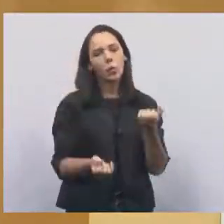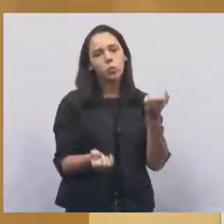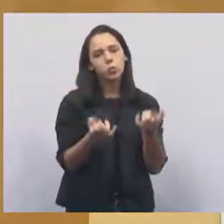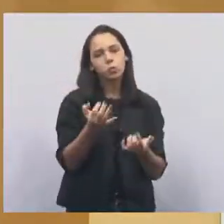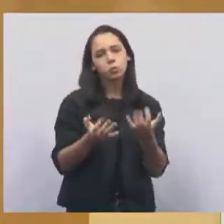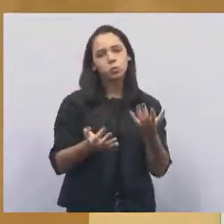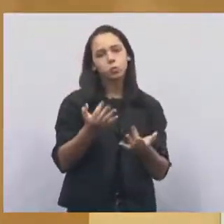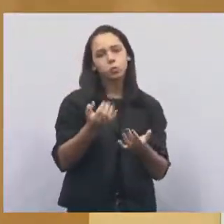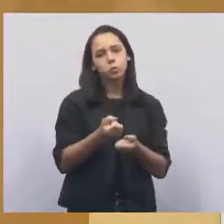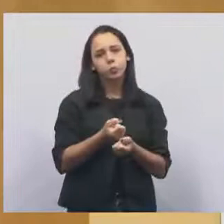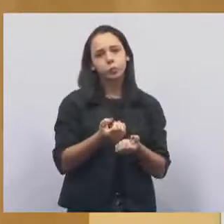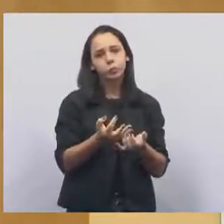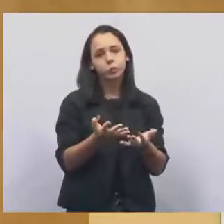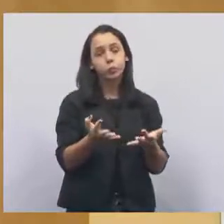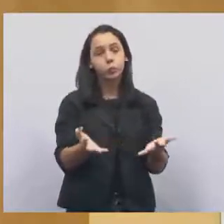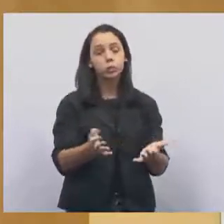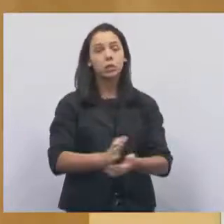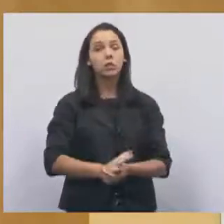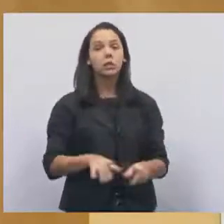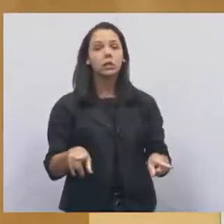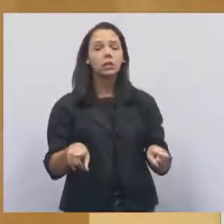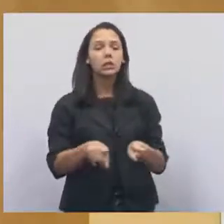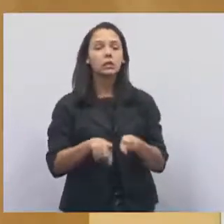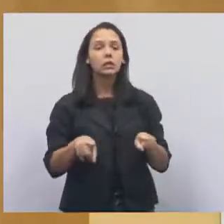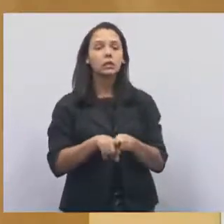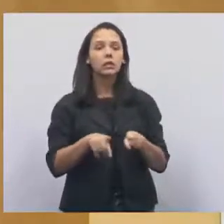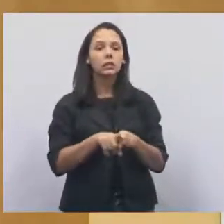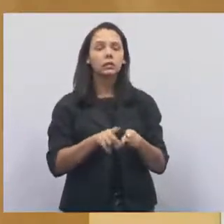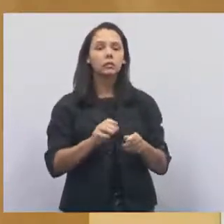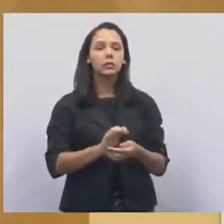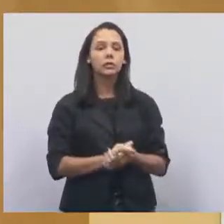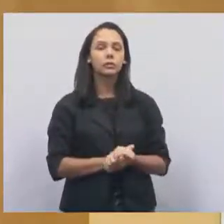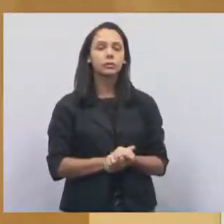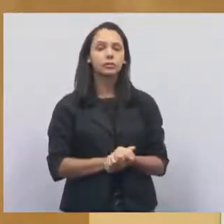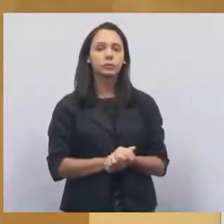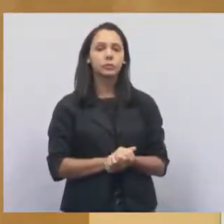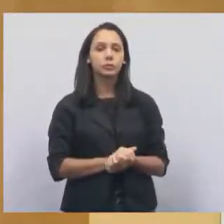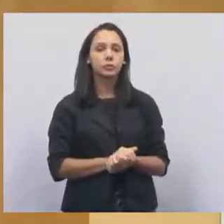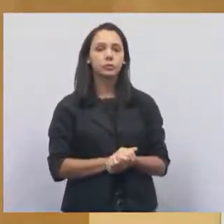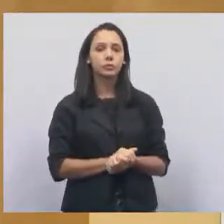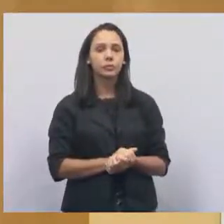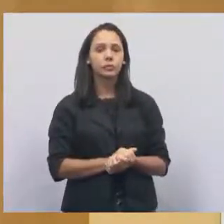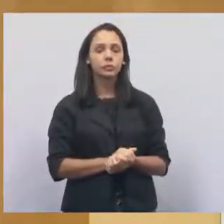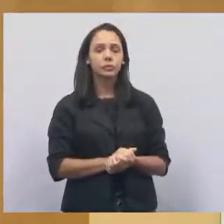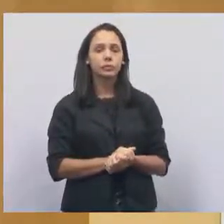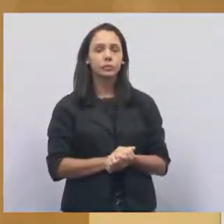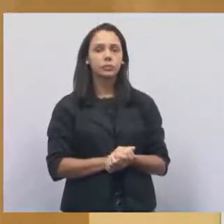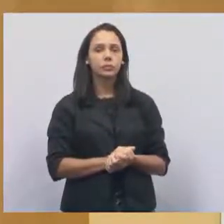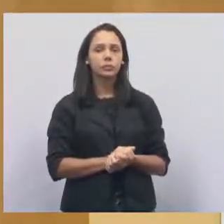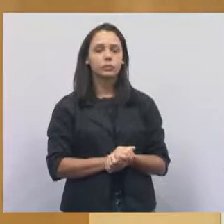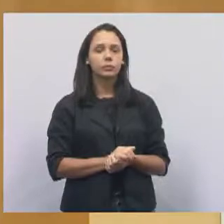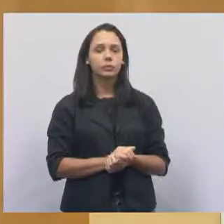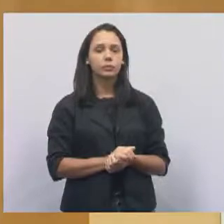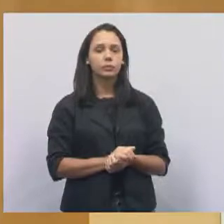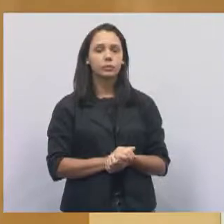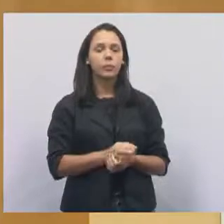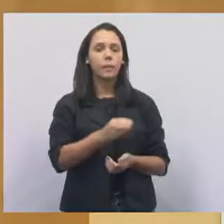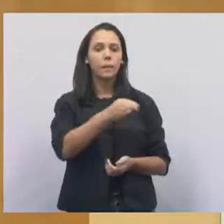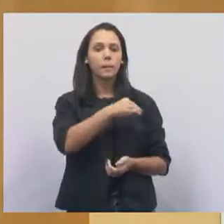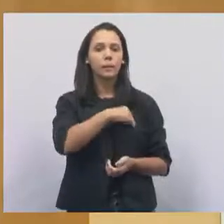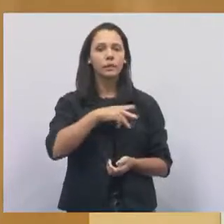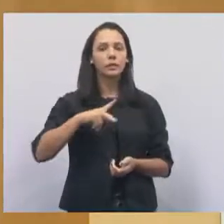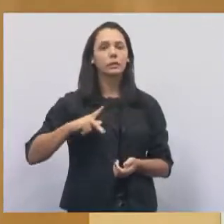e que também foi apontado pelo Ministério Público que Jacareí ainda não tinha